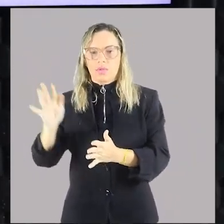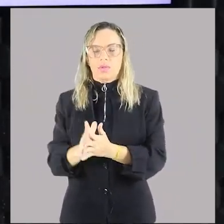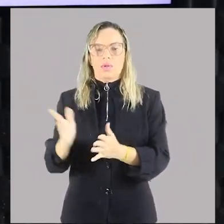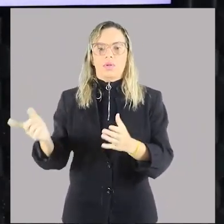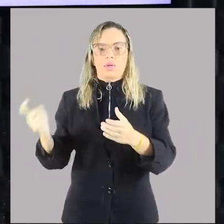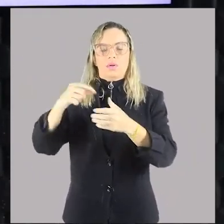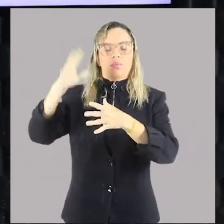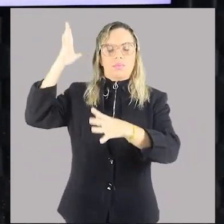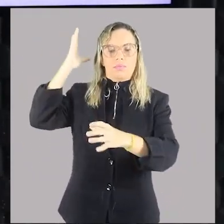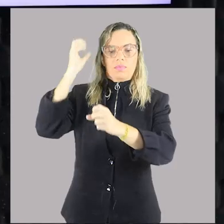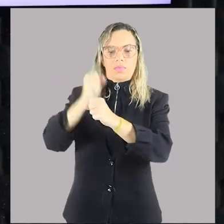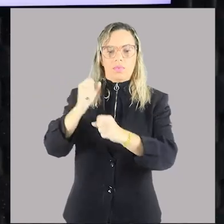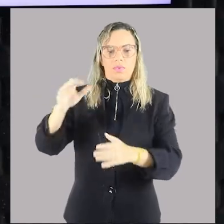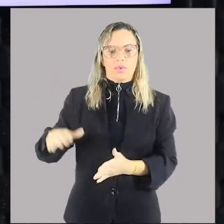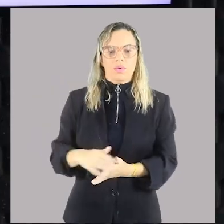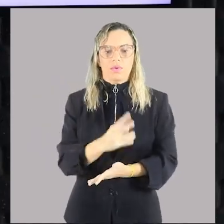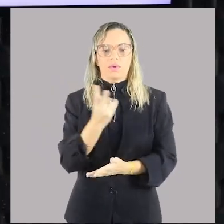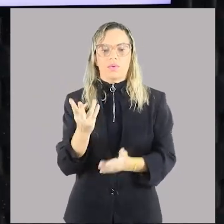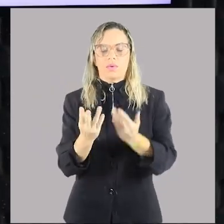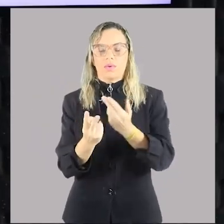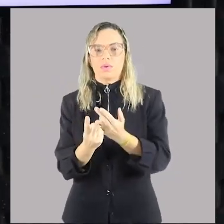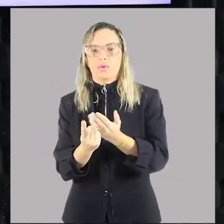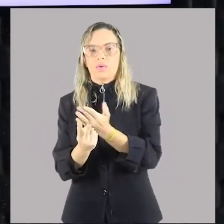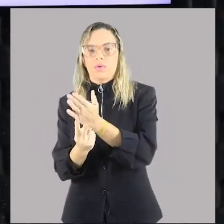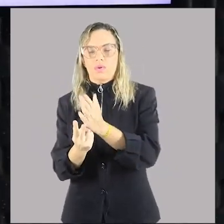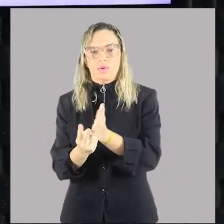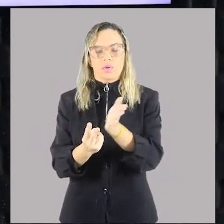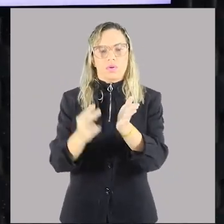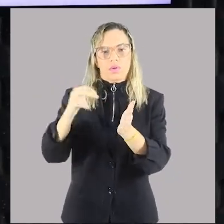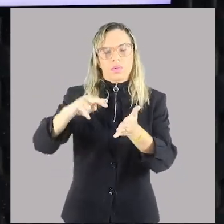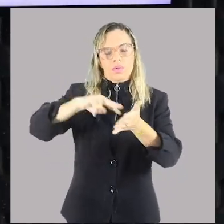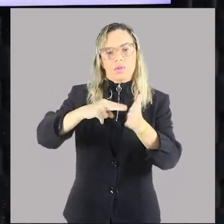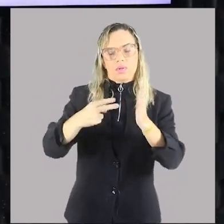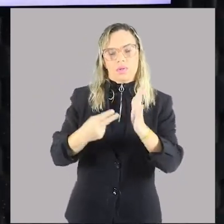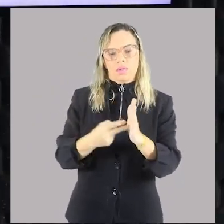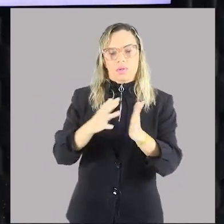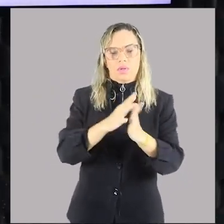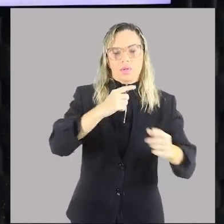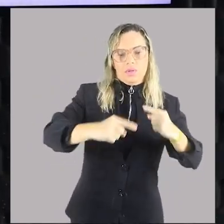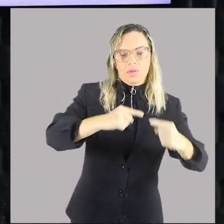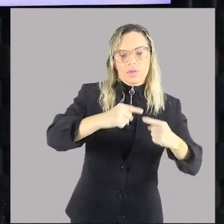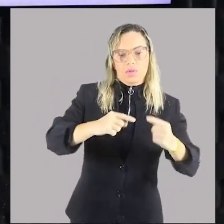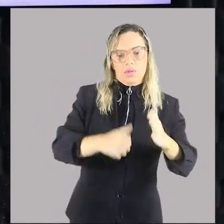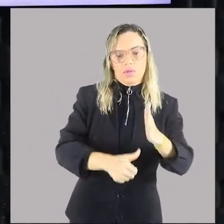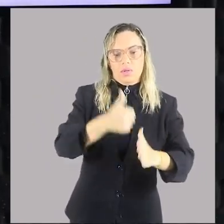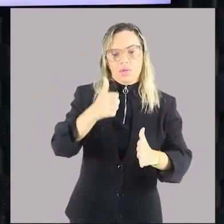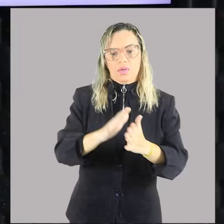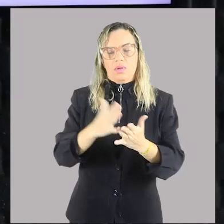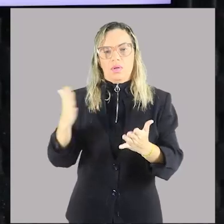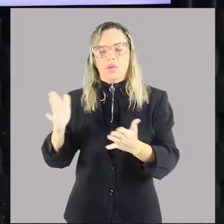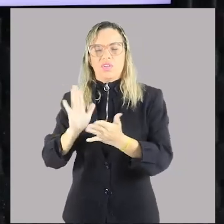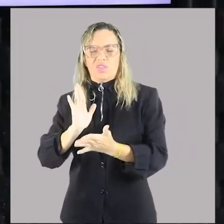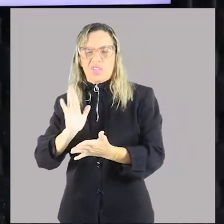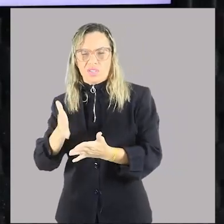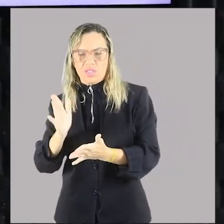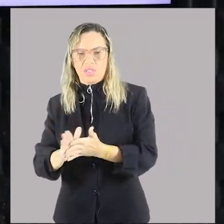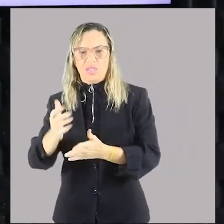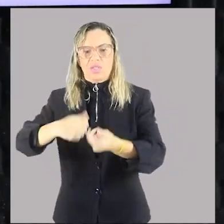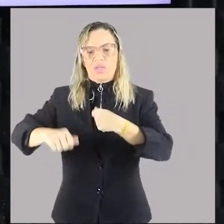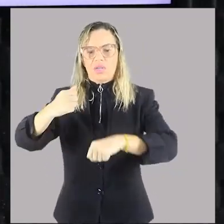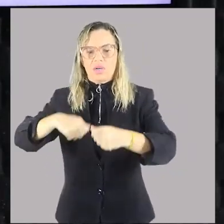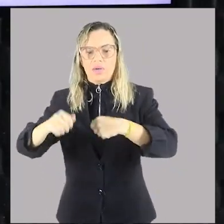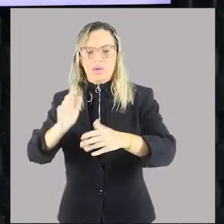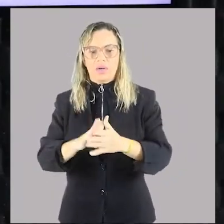retomar. Duplo sentido, portanto, temos entidades políticas, primeiramente, e daqui a pouco a gente vai estudar as entidades